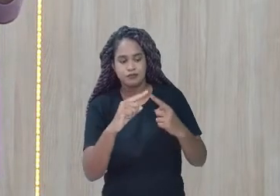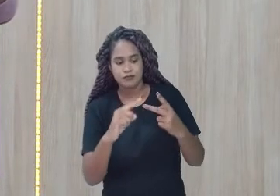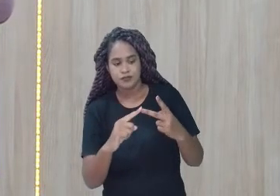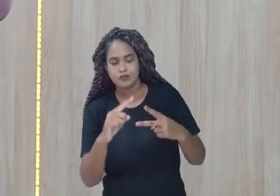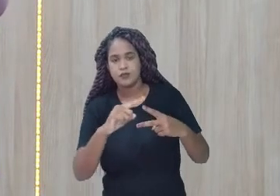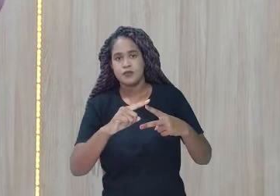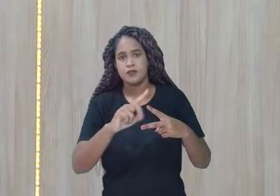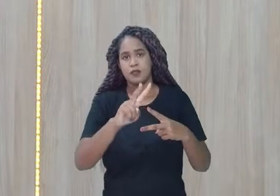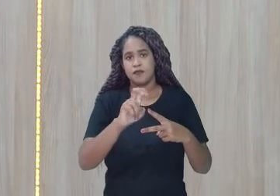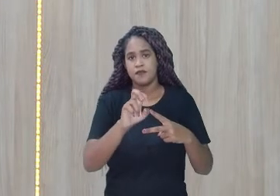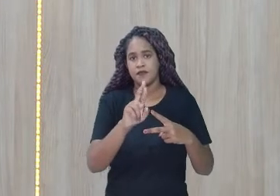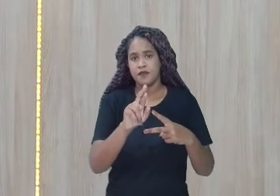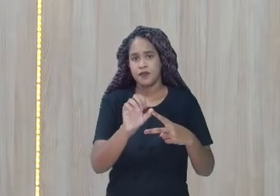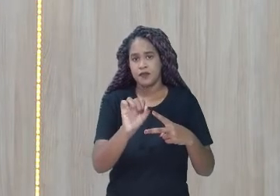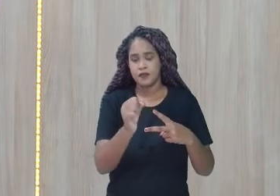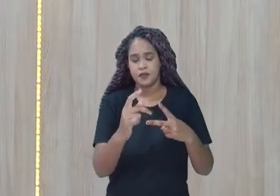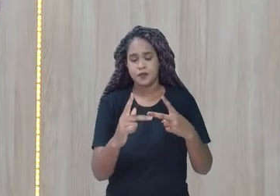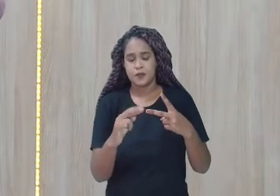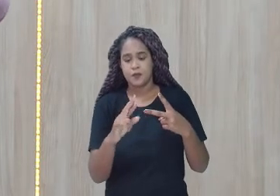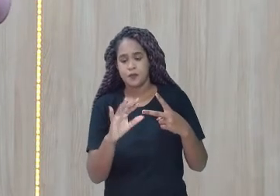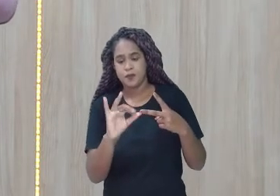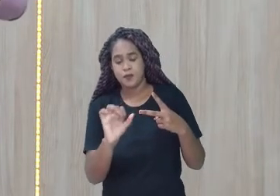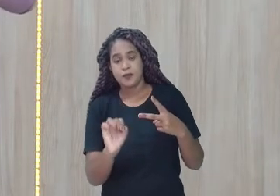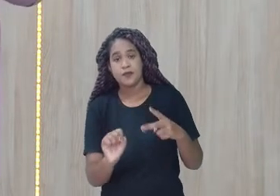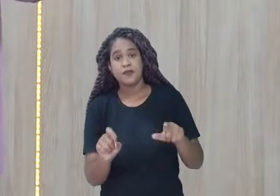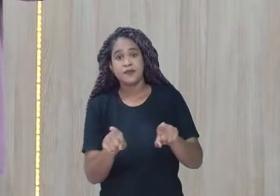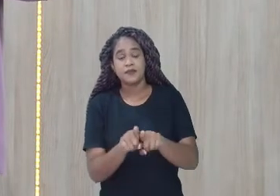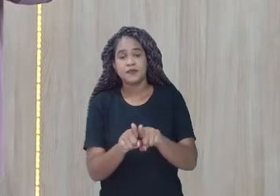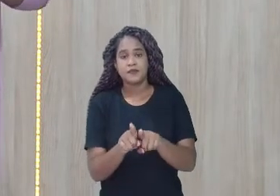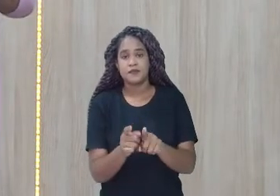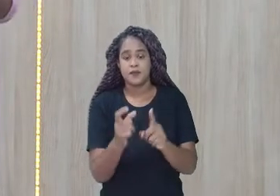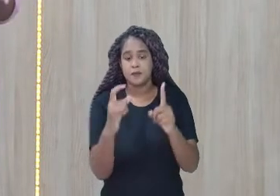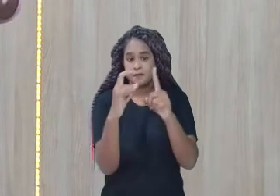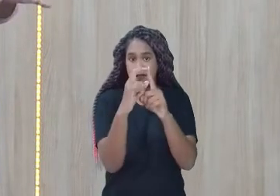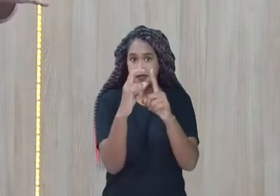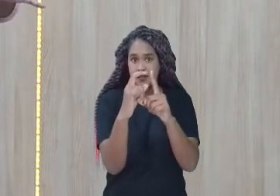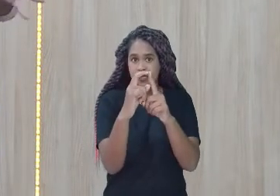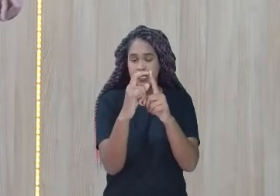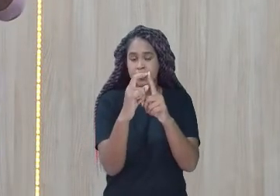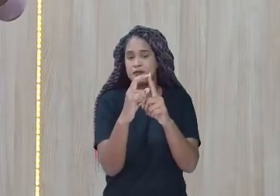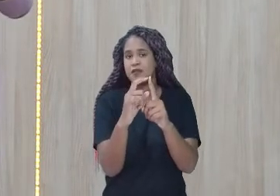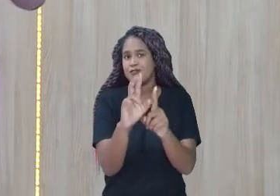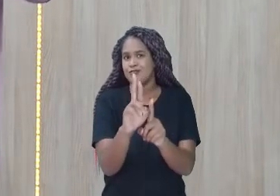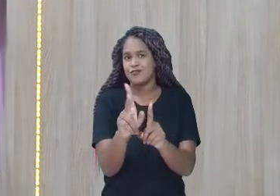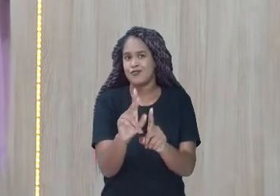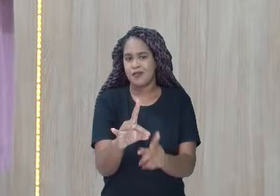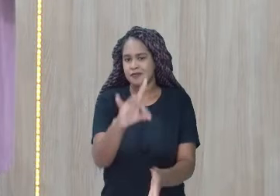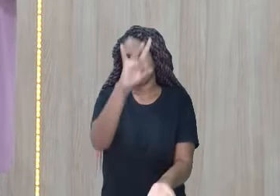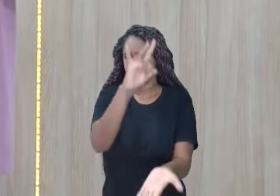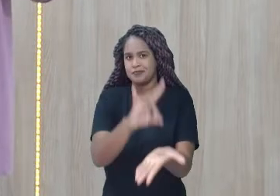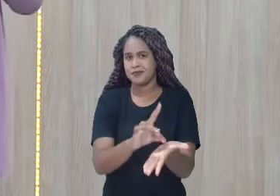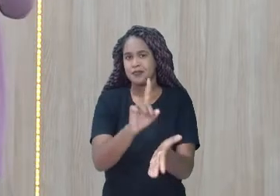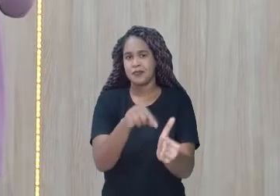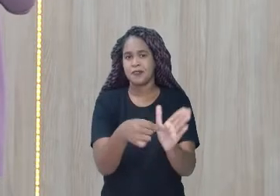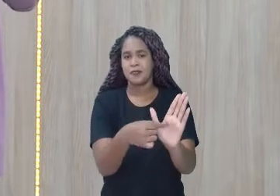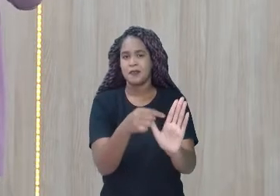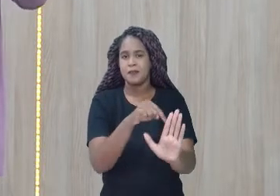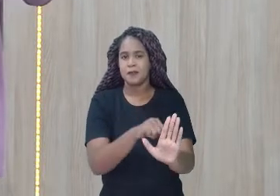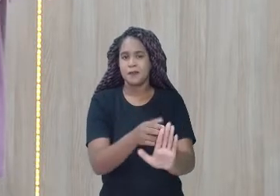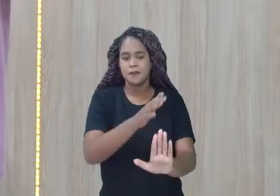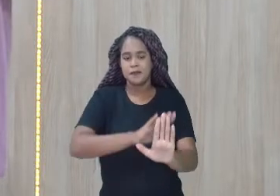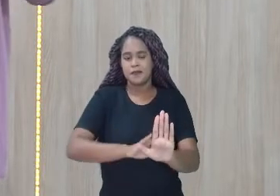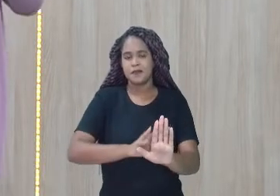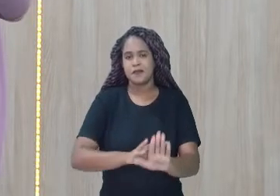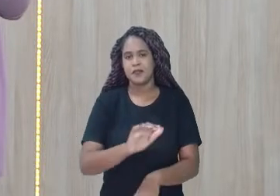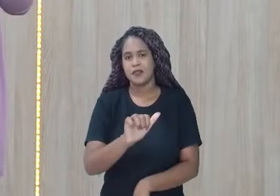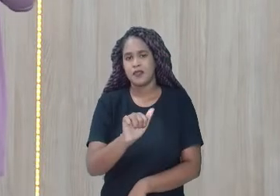alegórico, ou seja, esse sentido figurado das palavras. A fábula ela não é literal, minha gente. Então, por trás da alegoria,